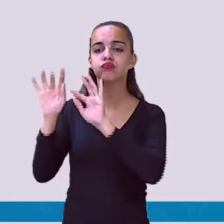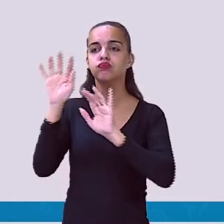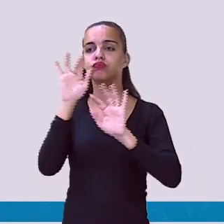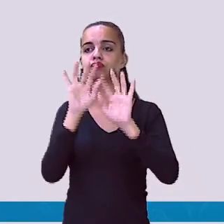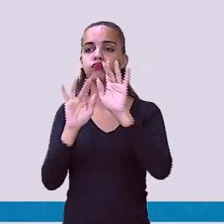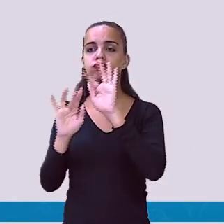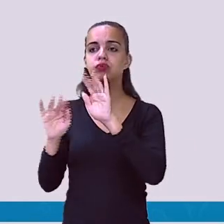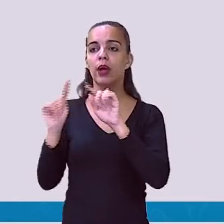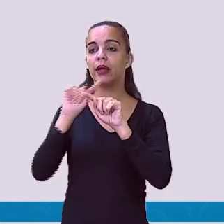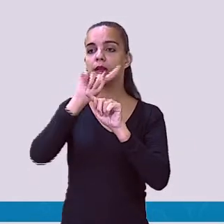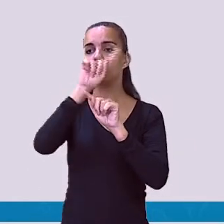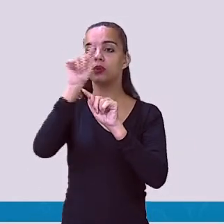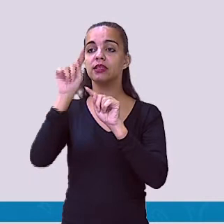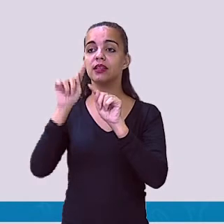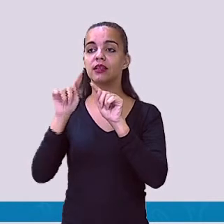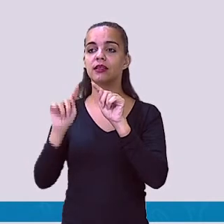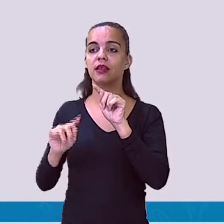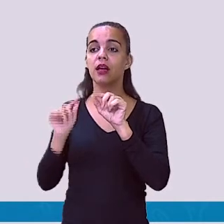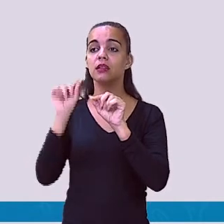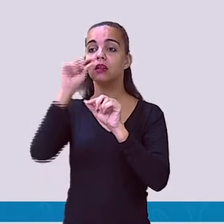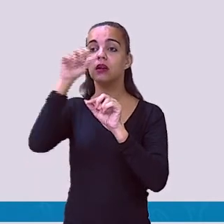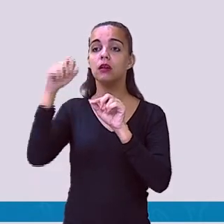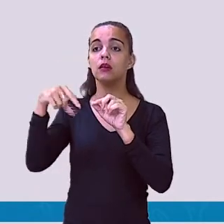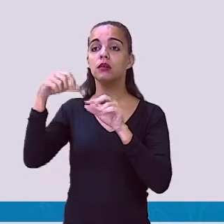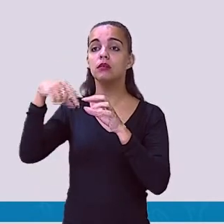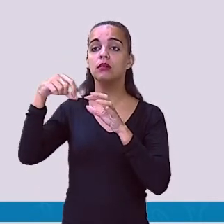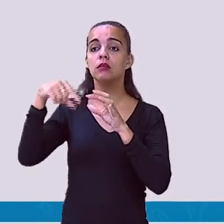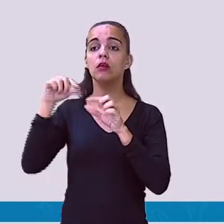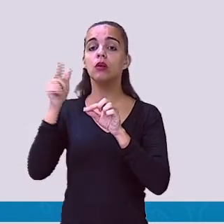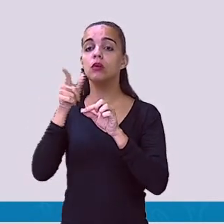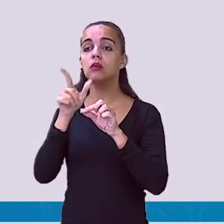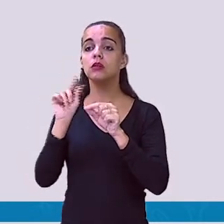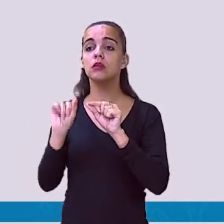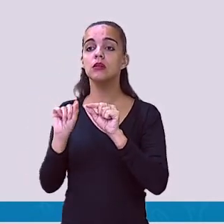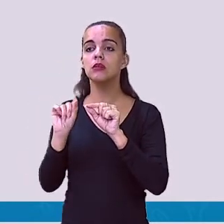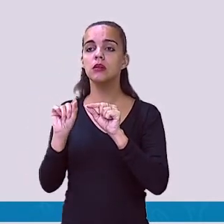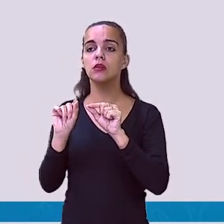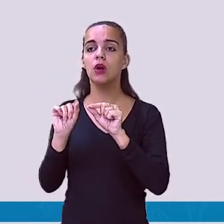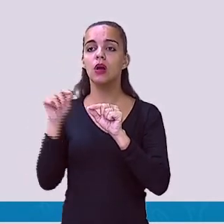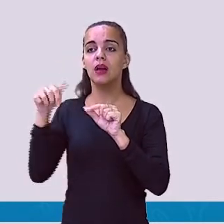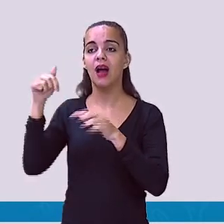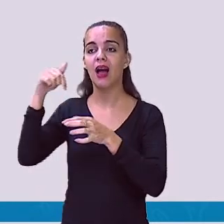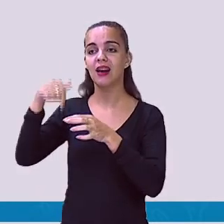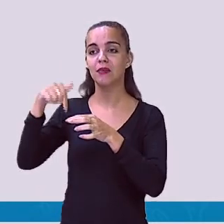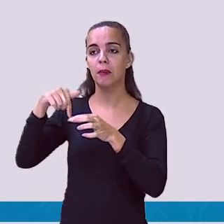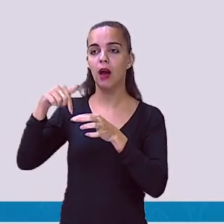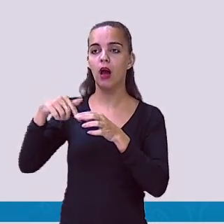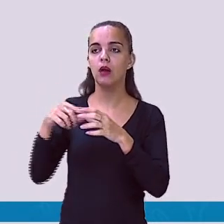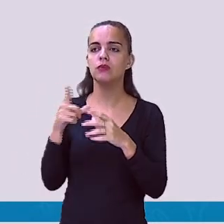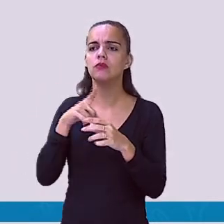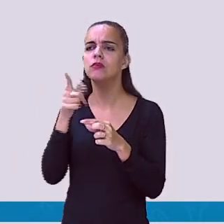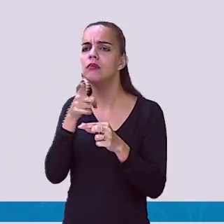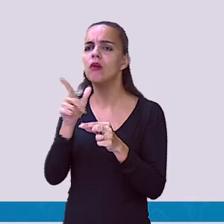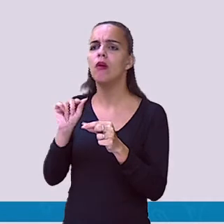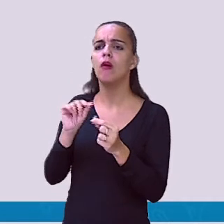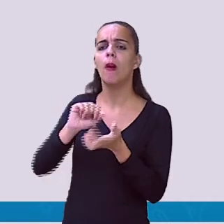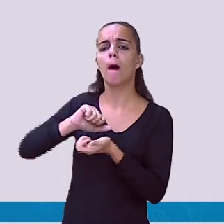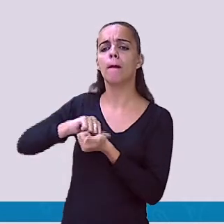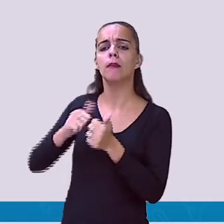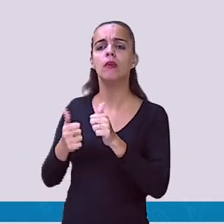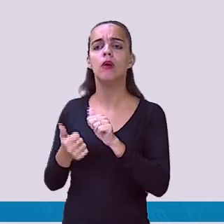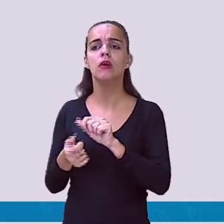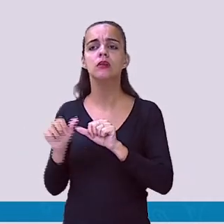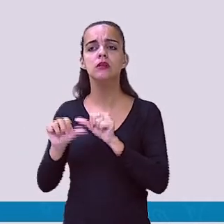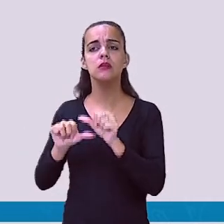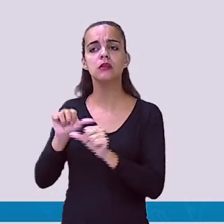percorre este caminho, alcança o condensador. Ele vem no estado gasoso.